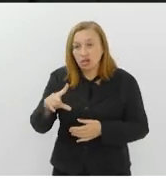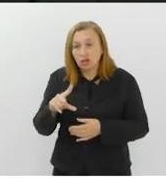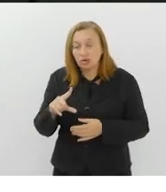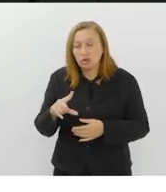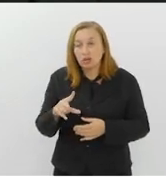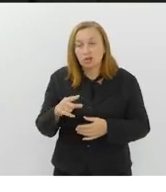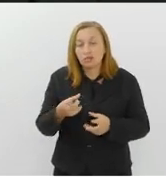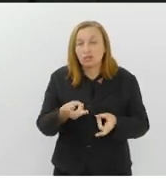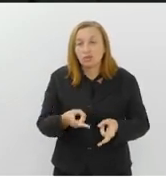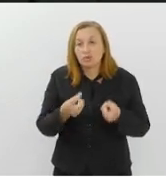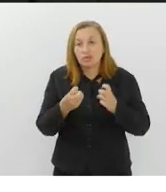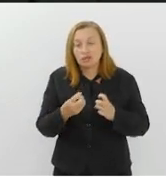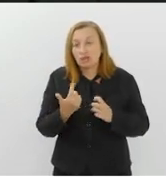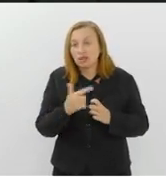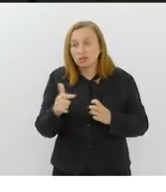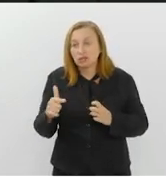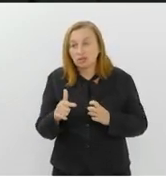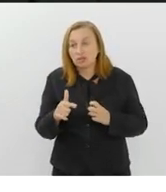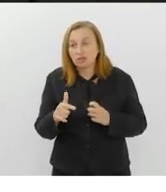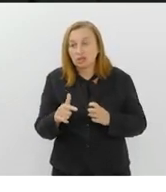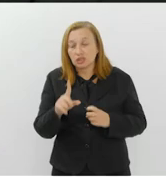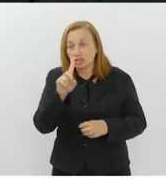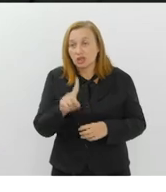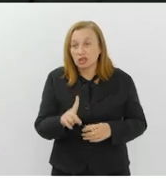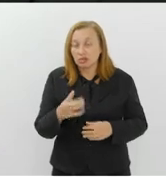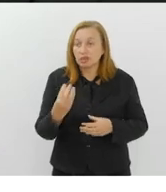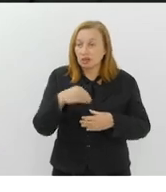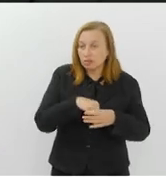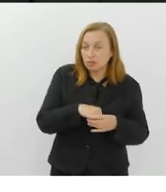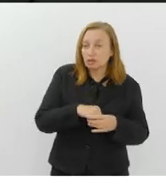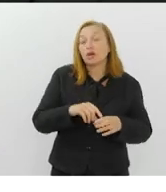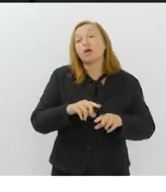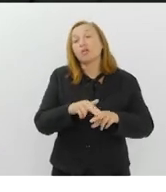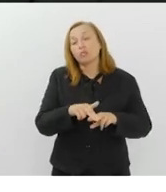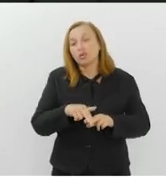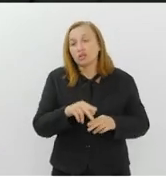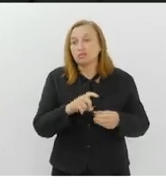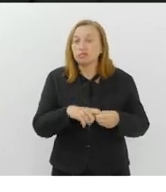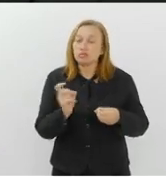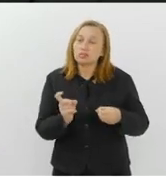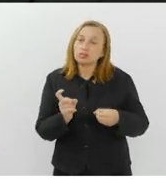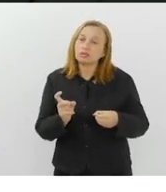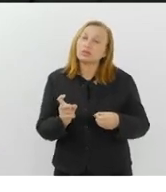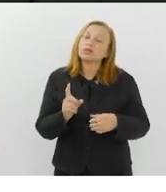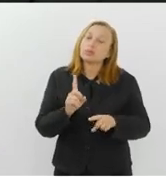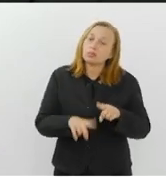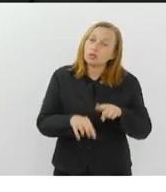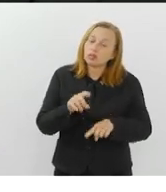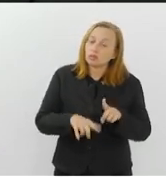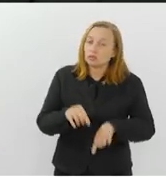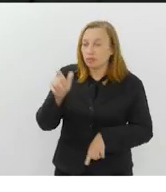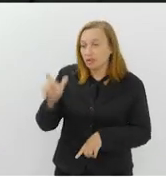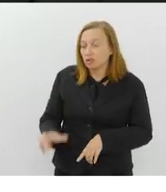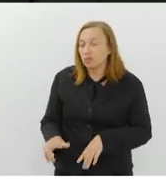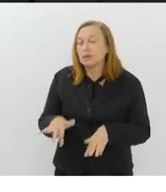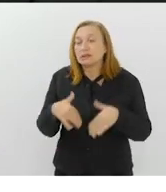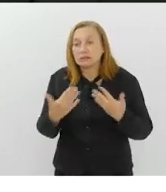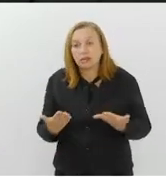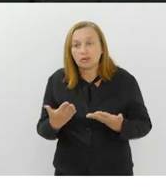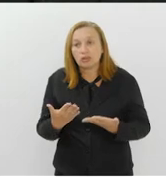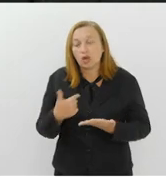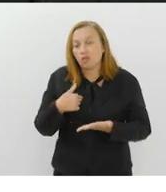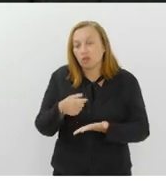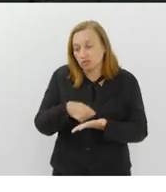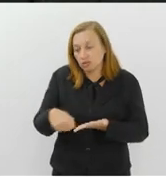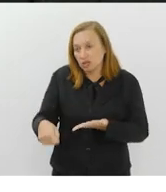teria elegibilidade por estar lá. Por isso é que houve a descontinuidade desse produto à pessoa. Então, eu vou anotar